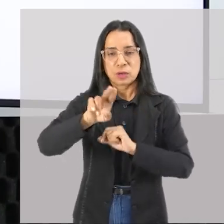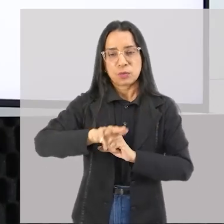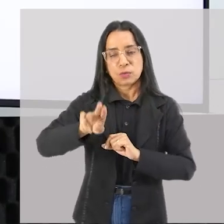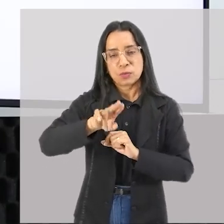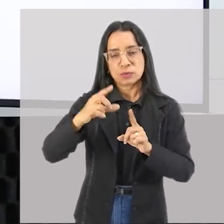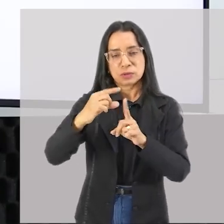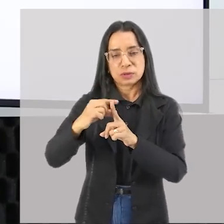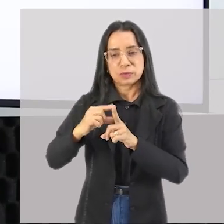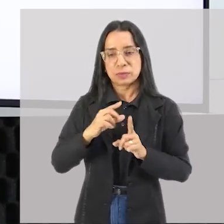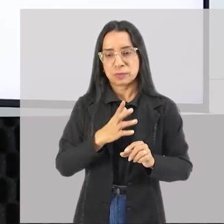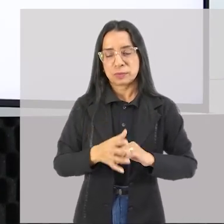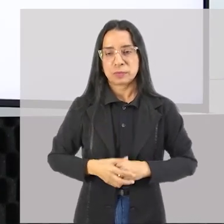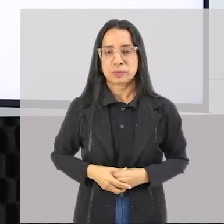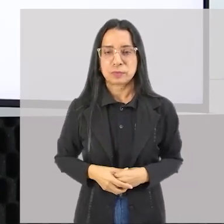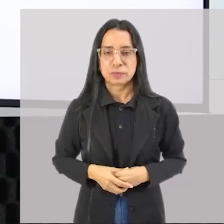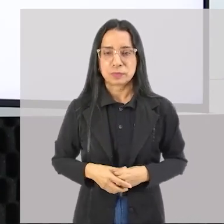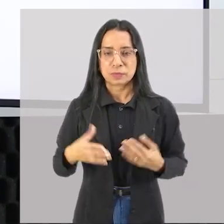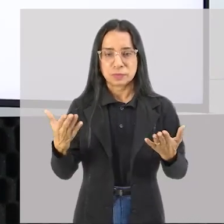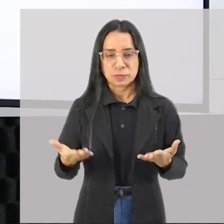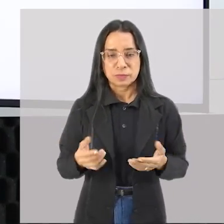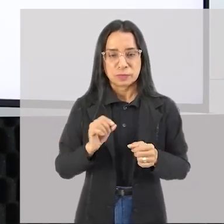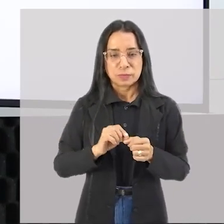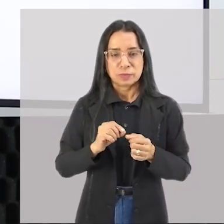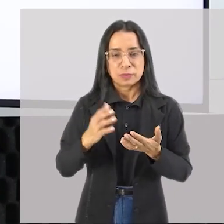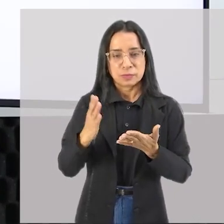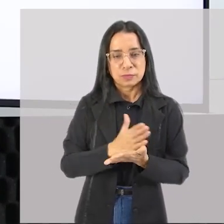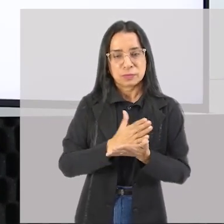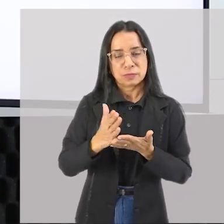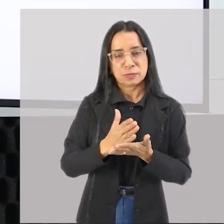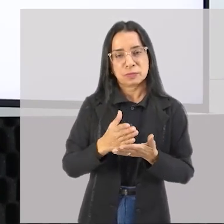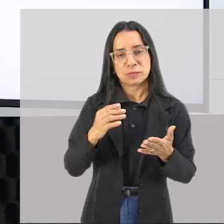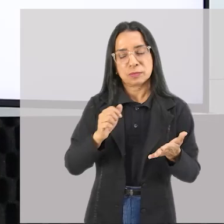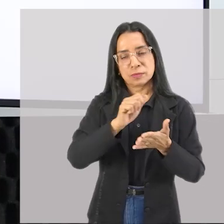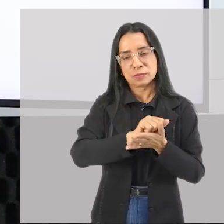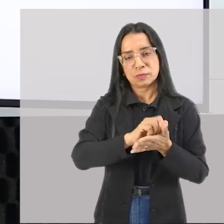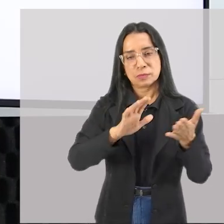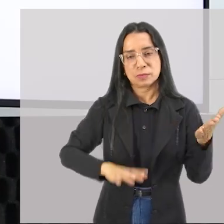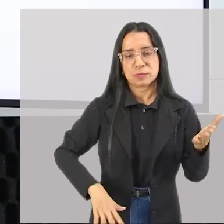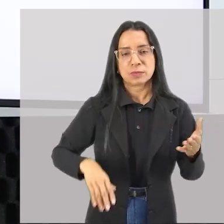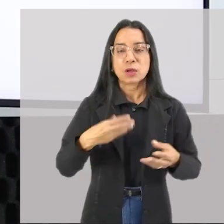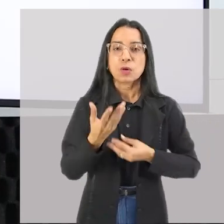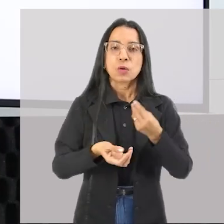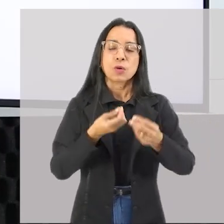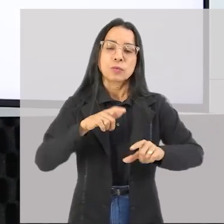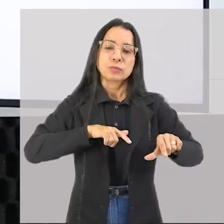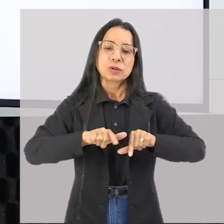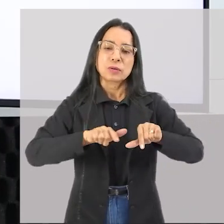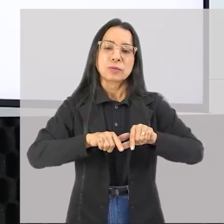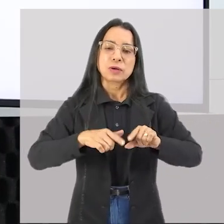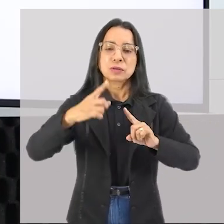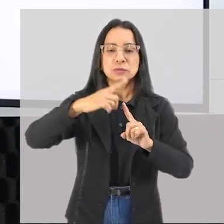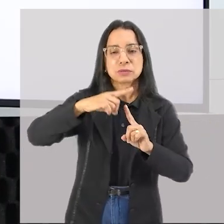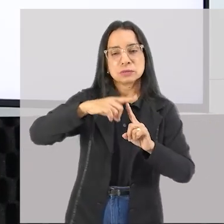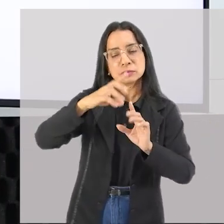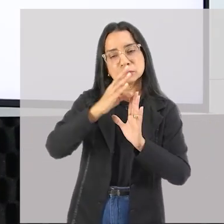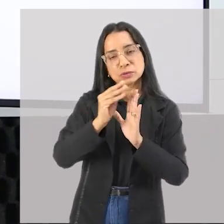dessas palavrinhas de ligação. Agora eu quero fazer com vocês alguns exercícios, porque como que a gente trabalha esse tipo de